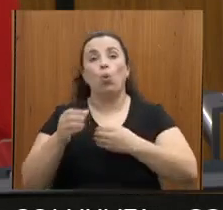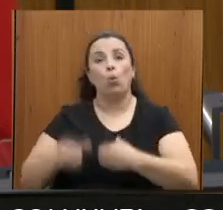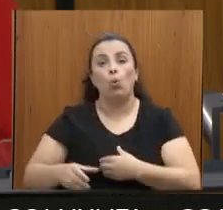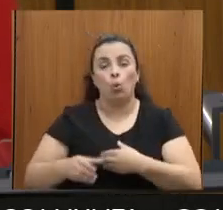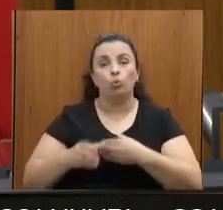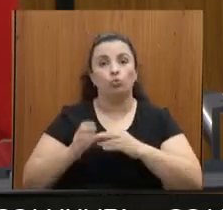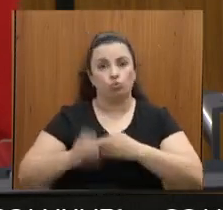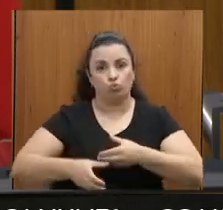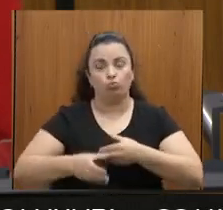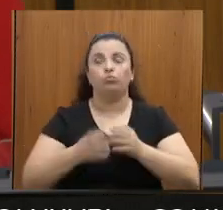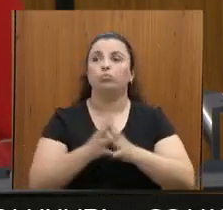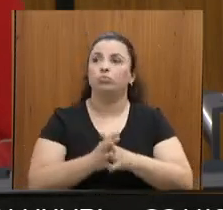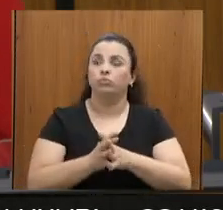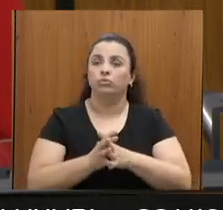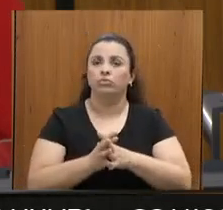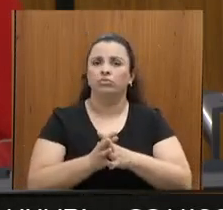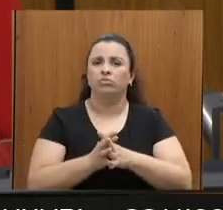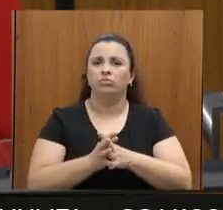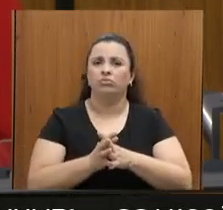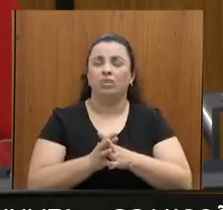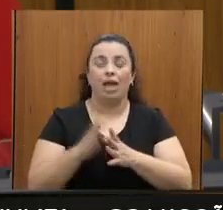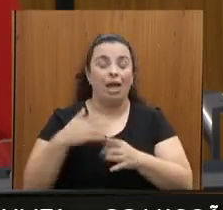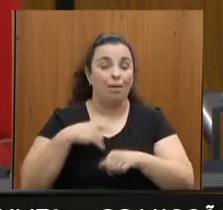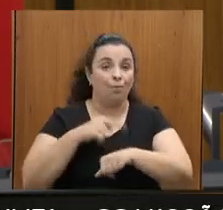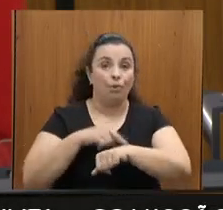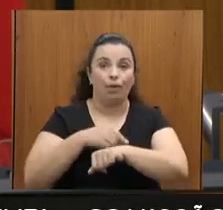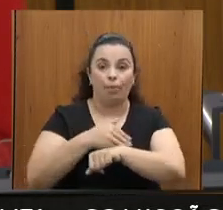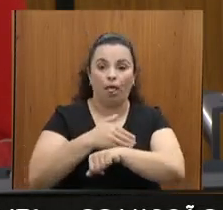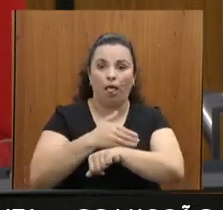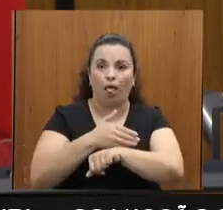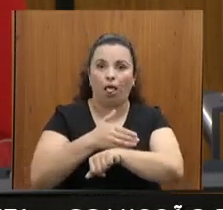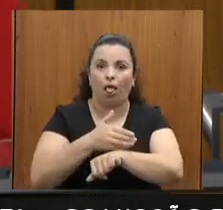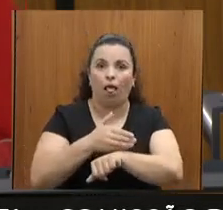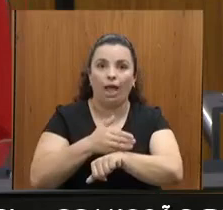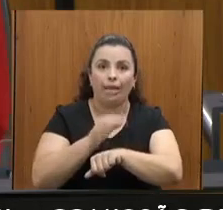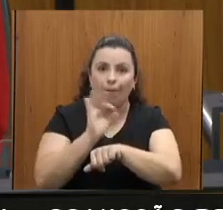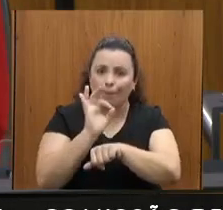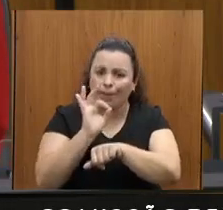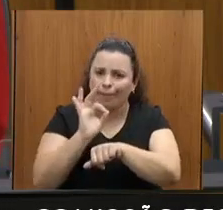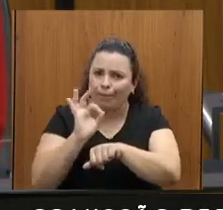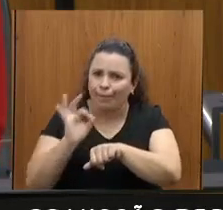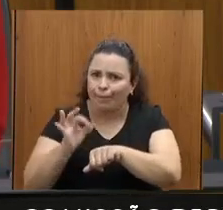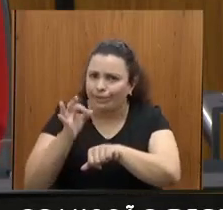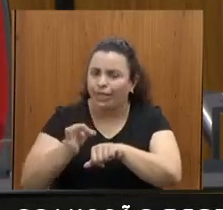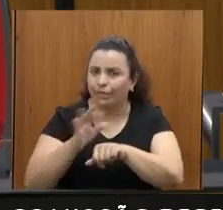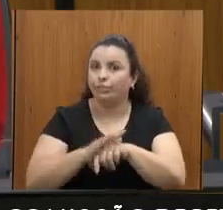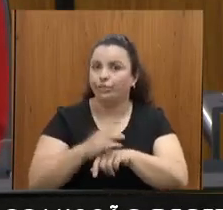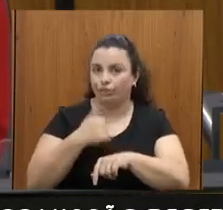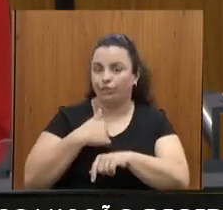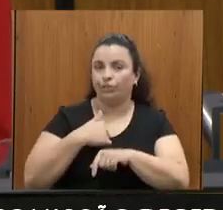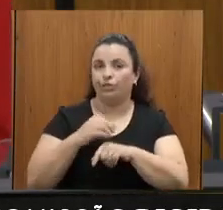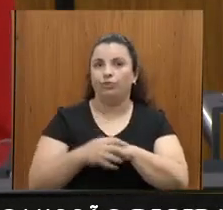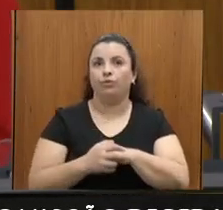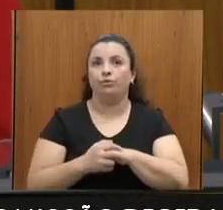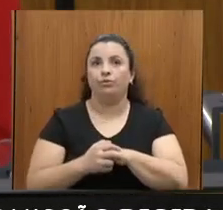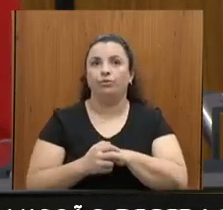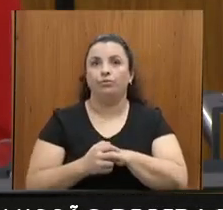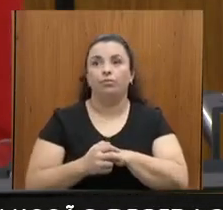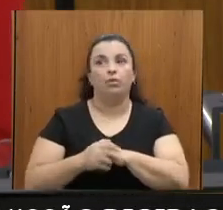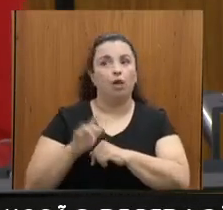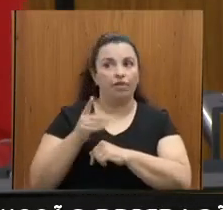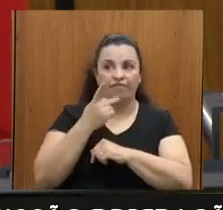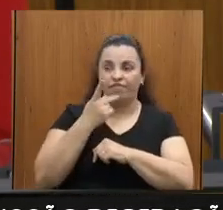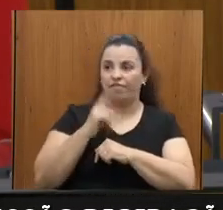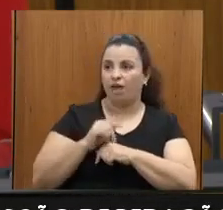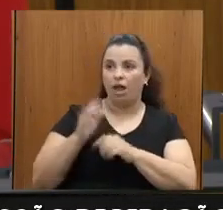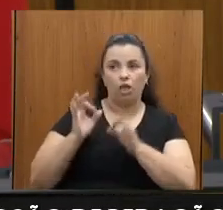porque o tempo, o meu tempo é super cronometrado aqui. Quem já teve 22 mil nomeações? injusta, deputada. Oi?